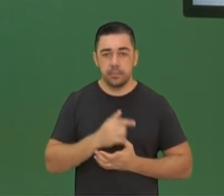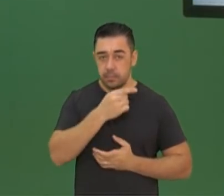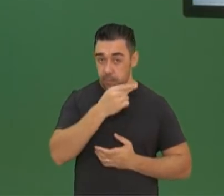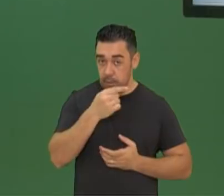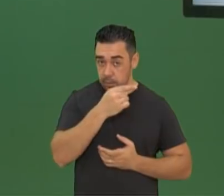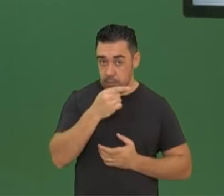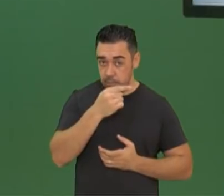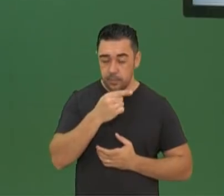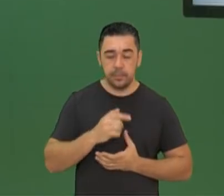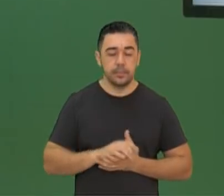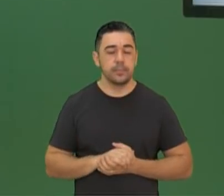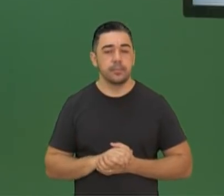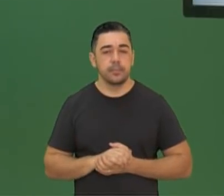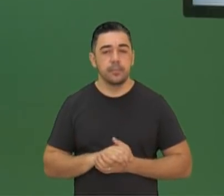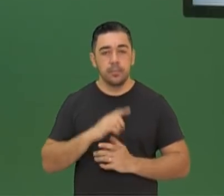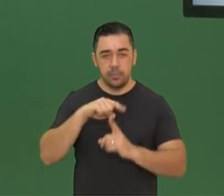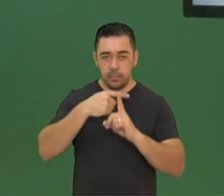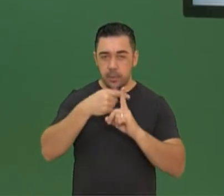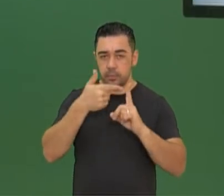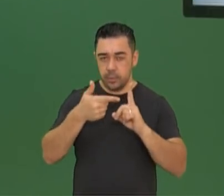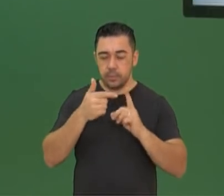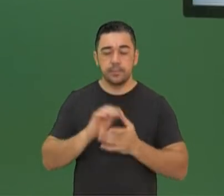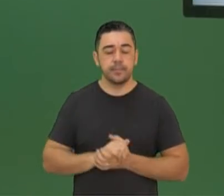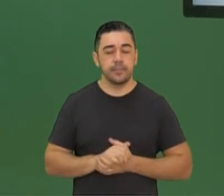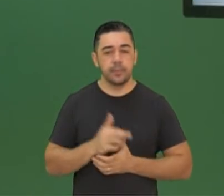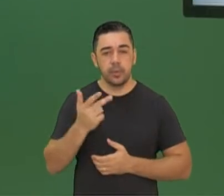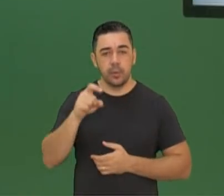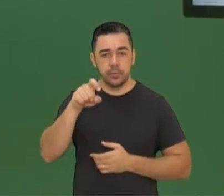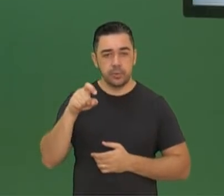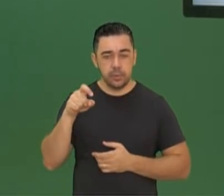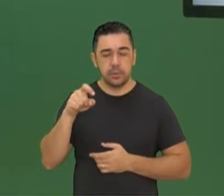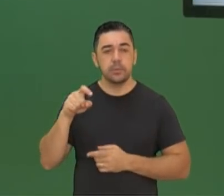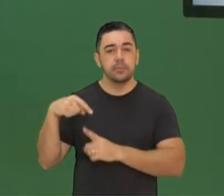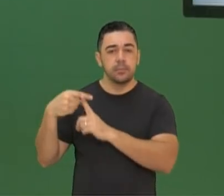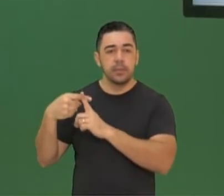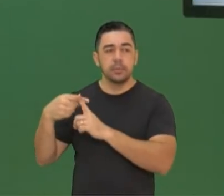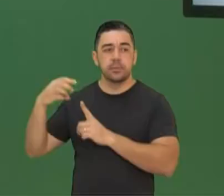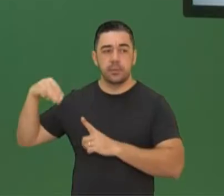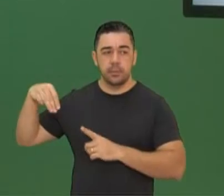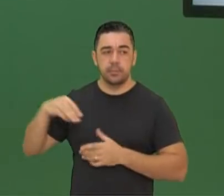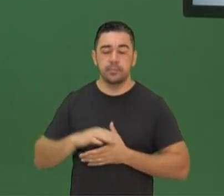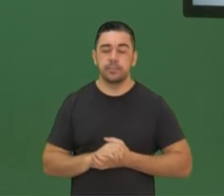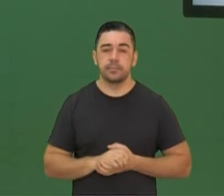3m. Mais 2 igual a x mais m.